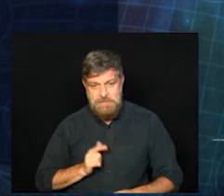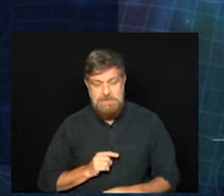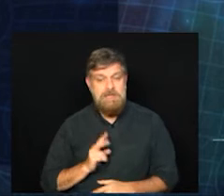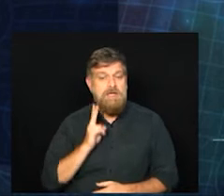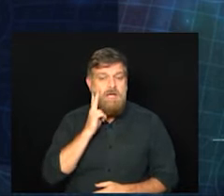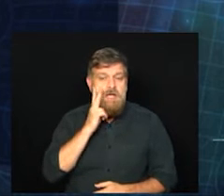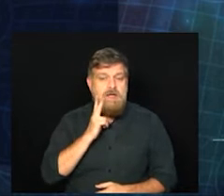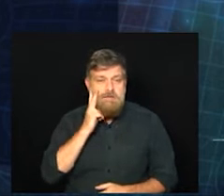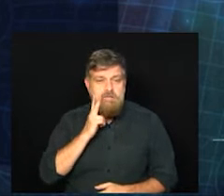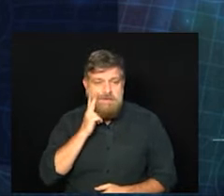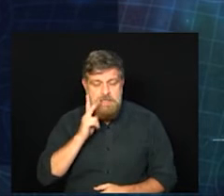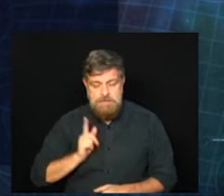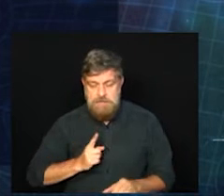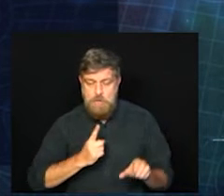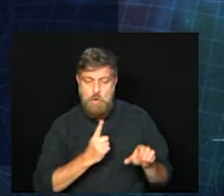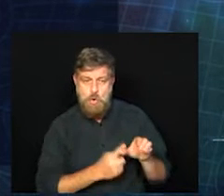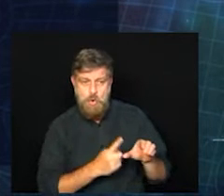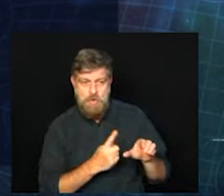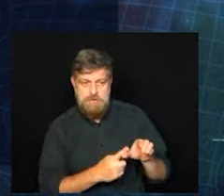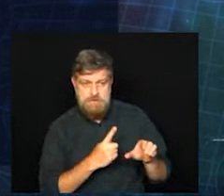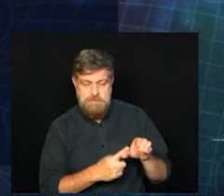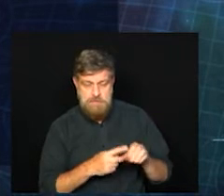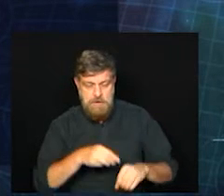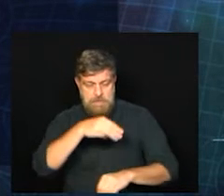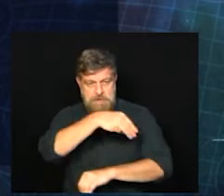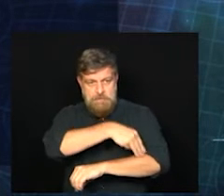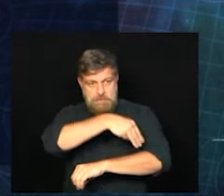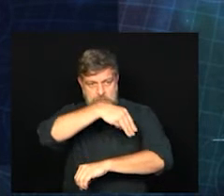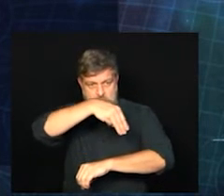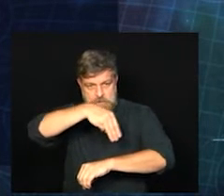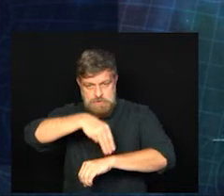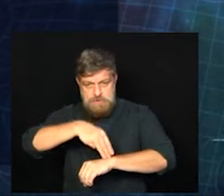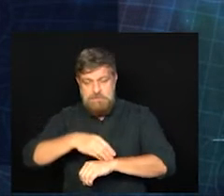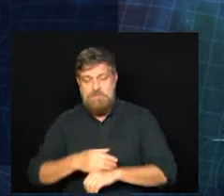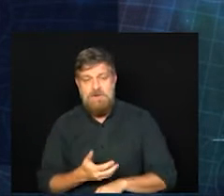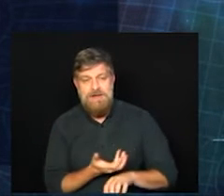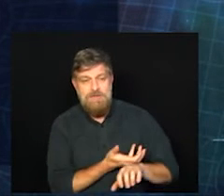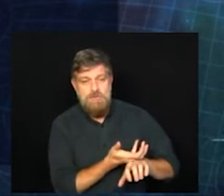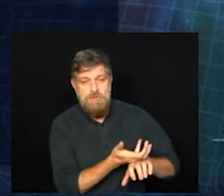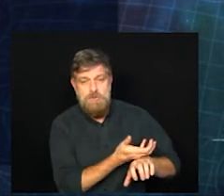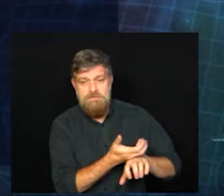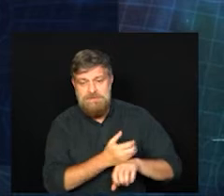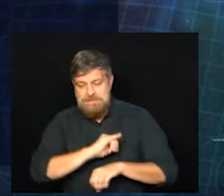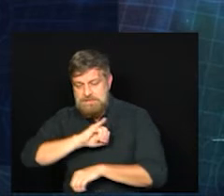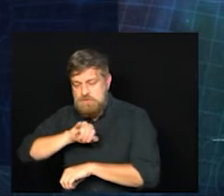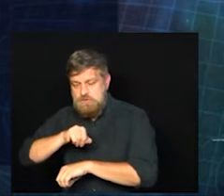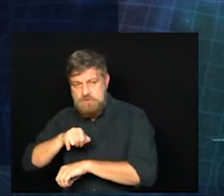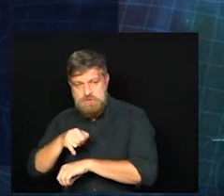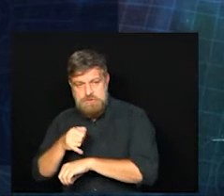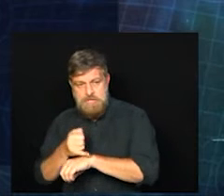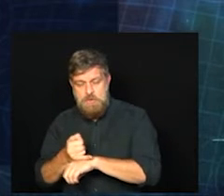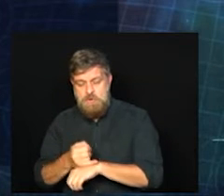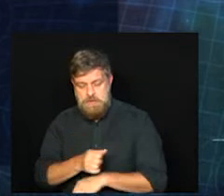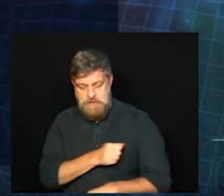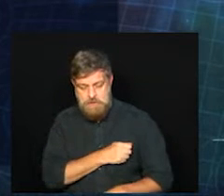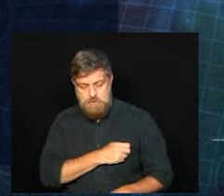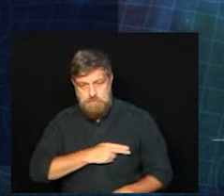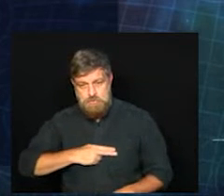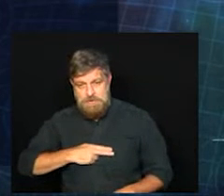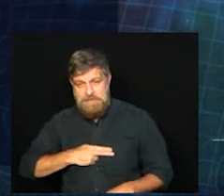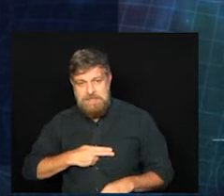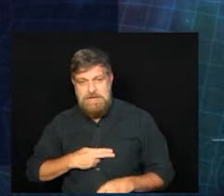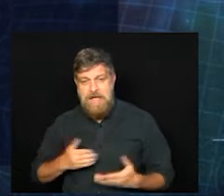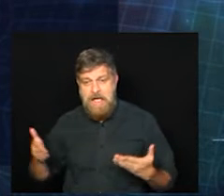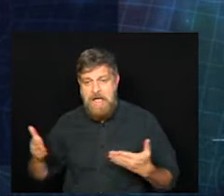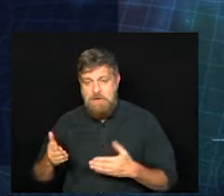Vinhedo, depois aparecem Cosmópolis, Montemor, Nova Odessa, Jaguariúna, Arthur Nogueira e